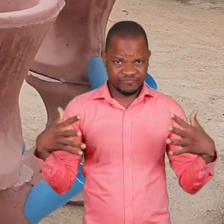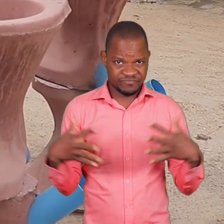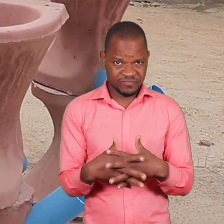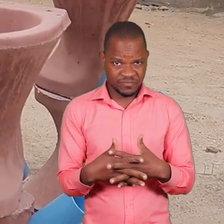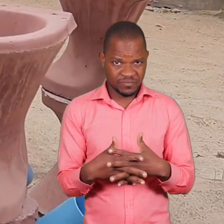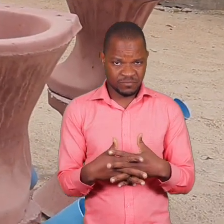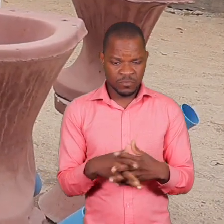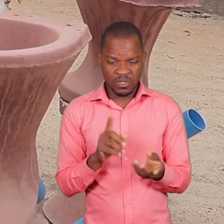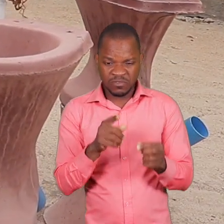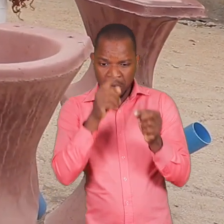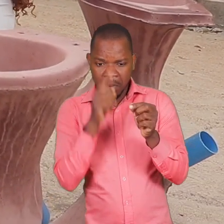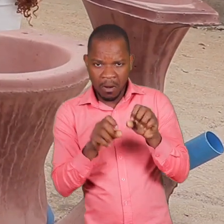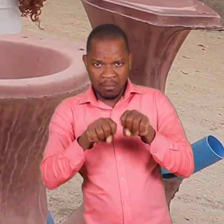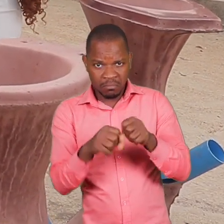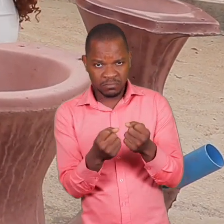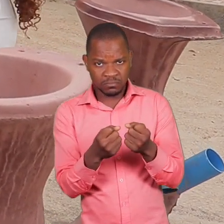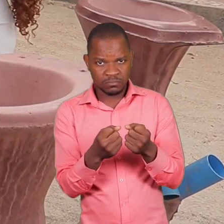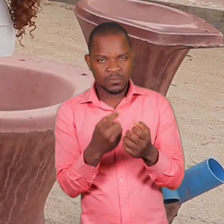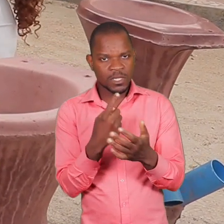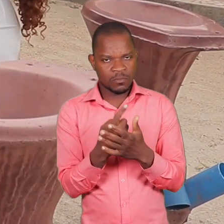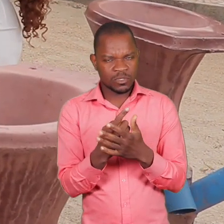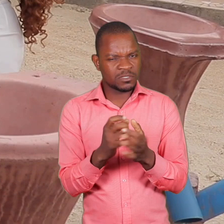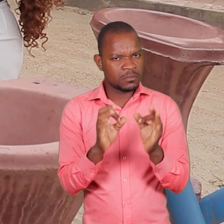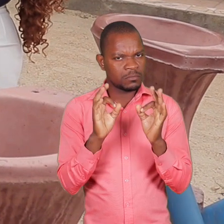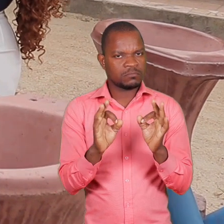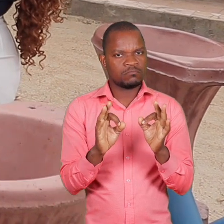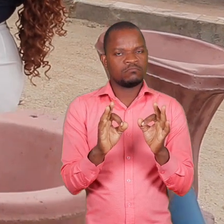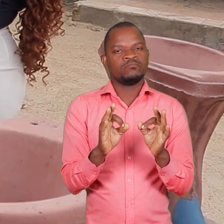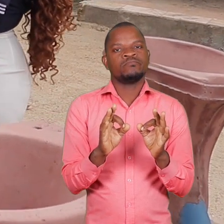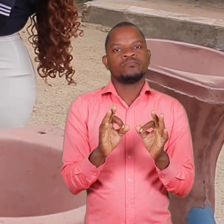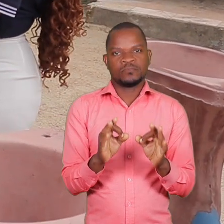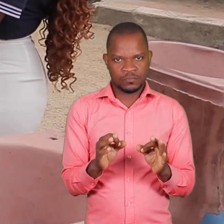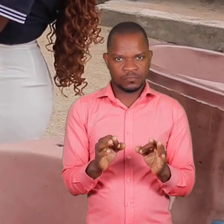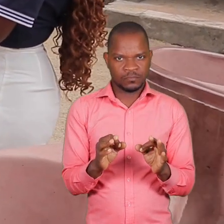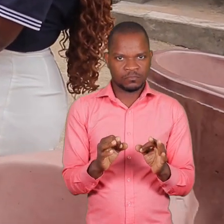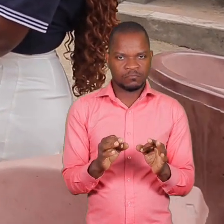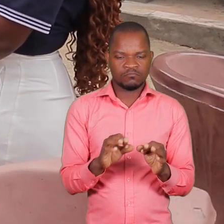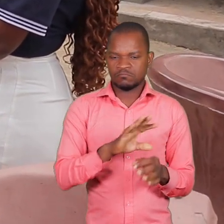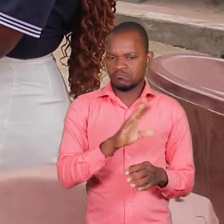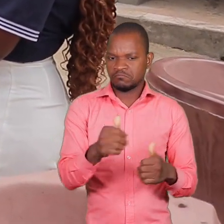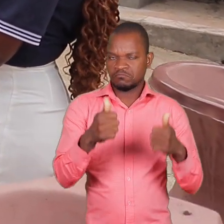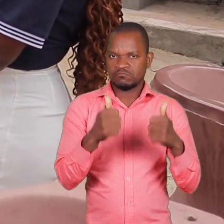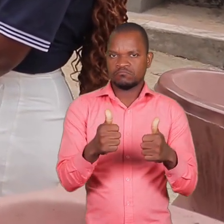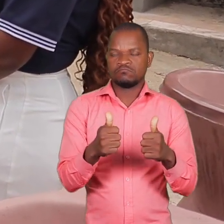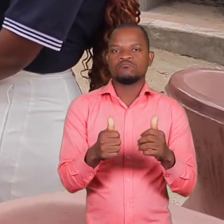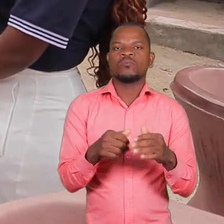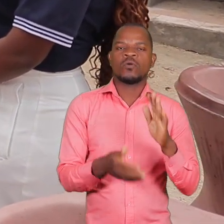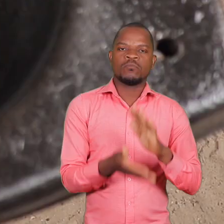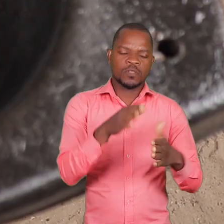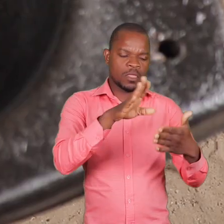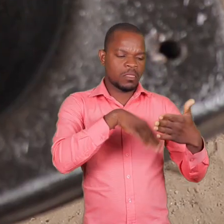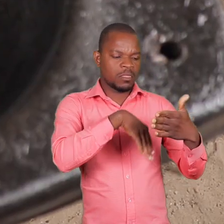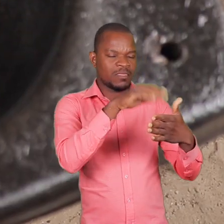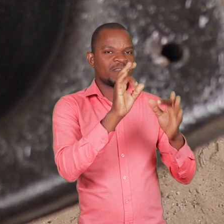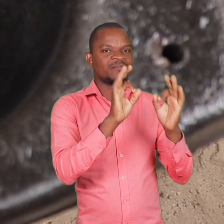tem, e verificamos se tem alguma racha, porque não podem sair daqui com defeitos. Depois de ver se está tudo ok, nós passamos o verniz.